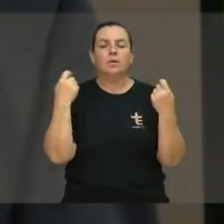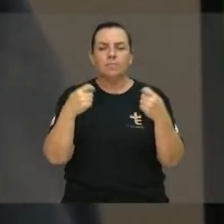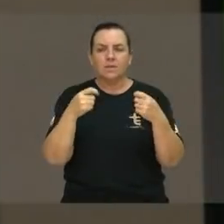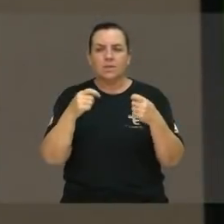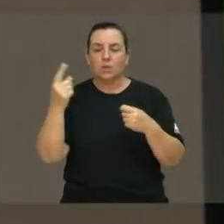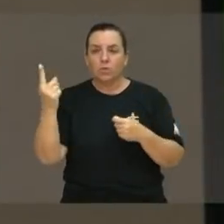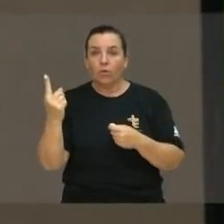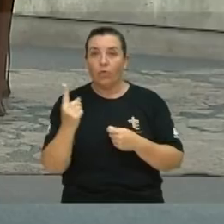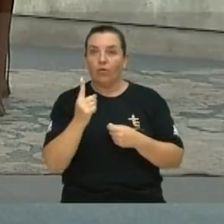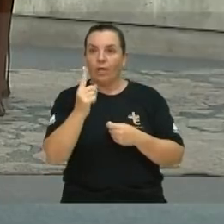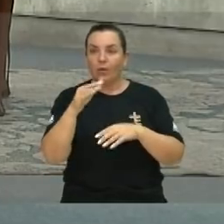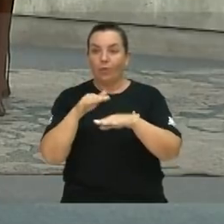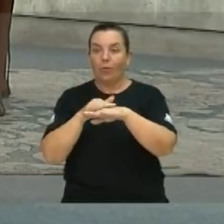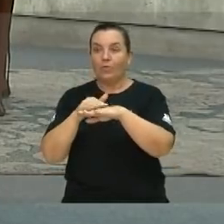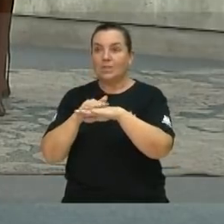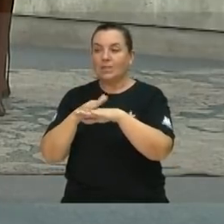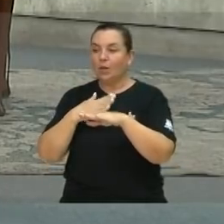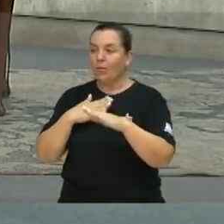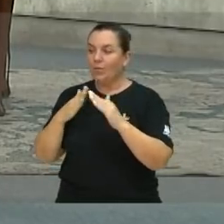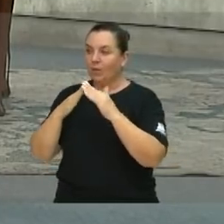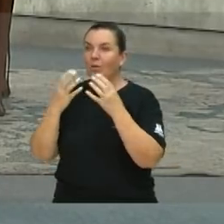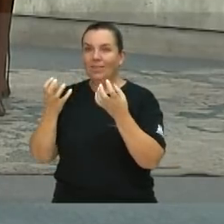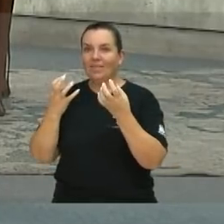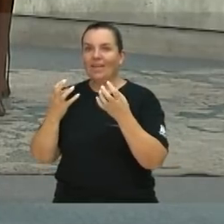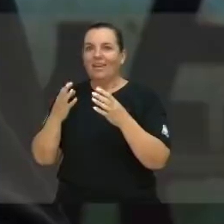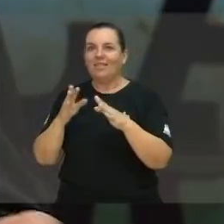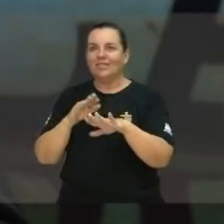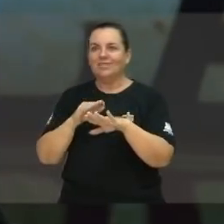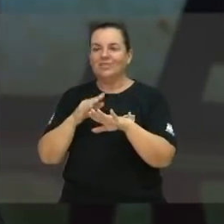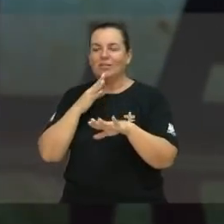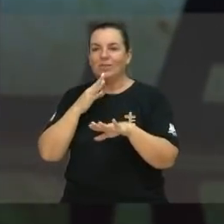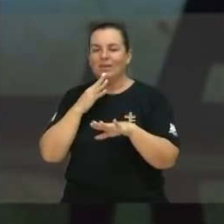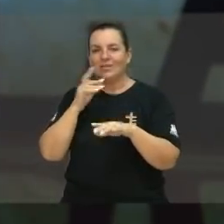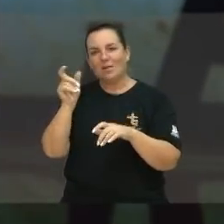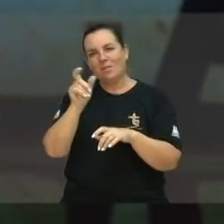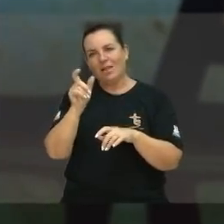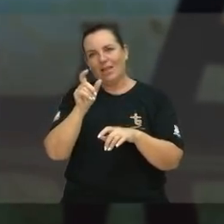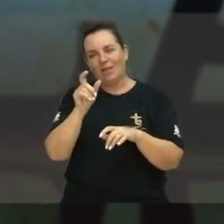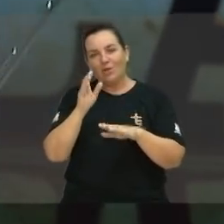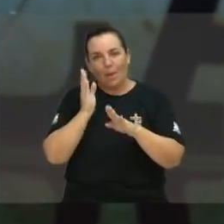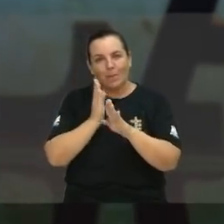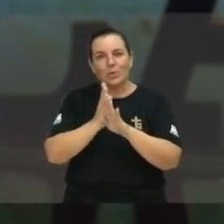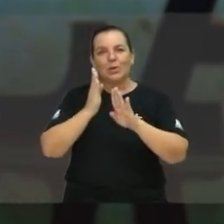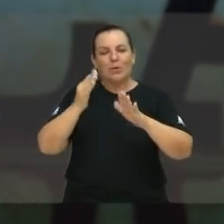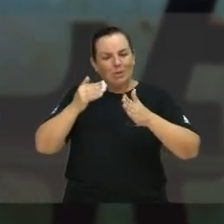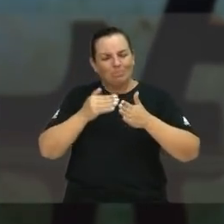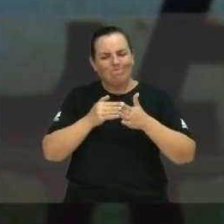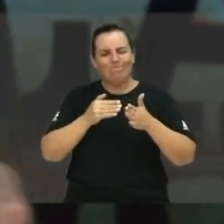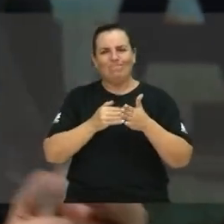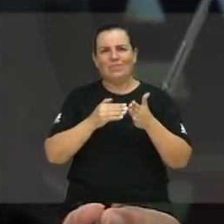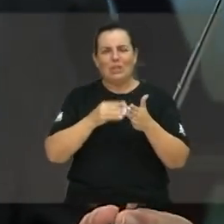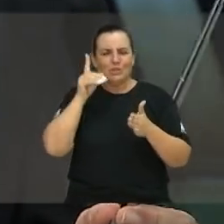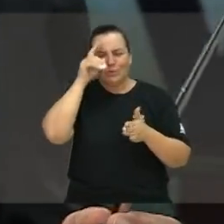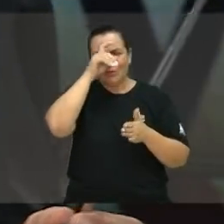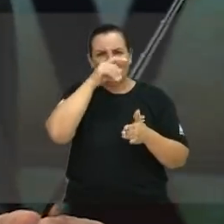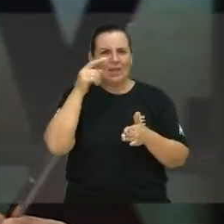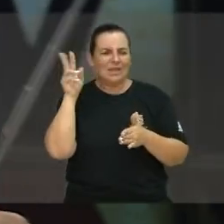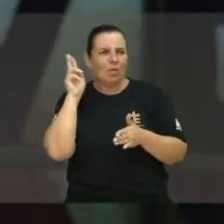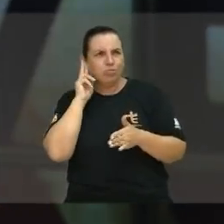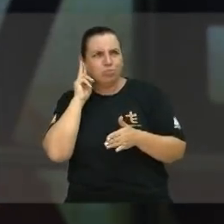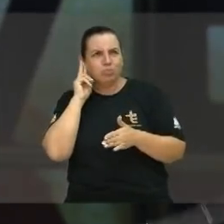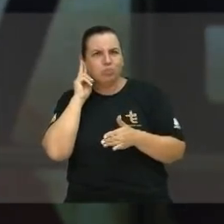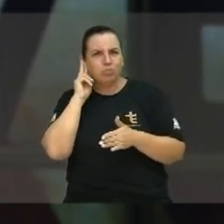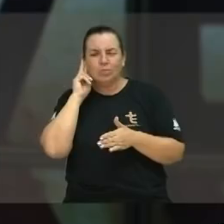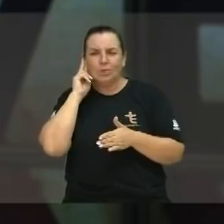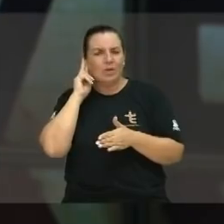vieram dizer porque eram conhecer a palavra por causa do limite auditivo